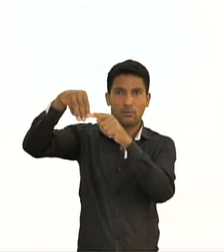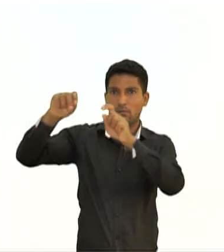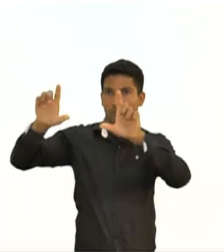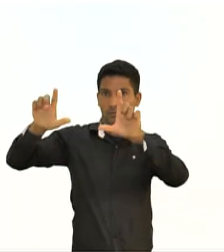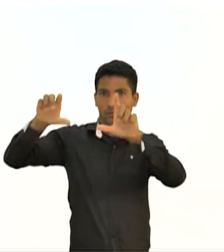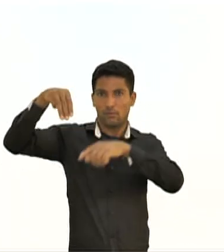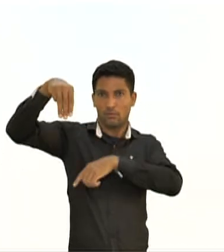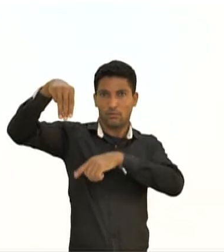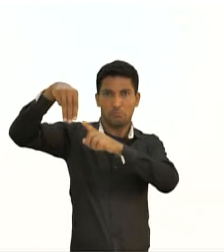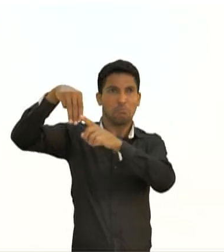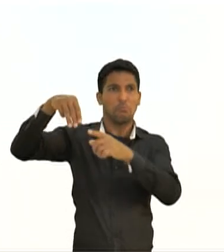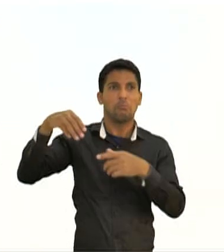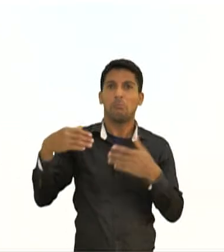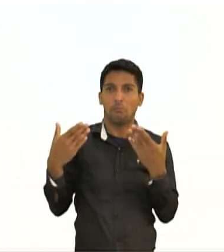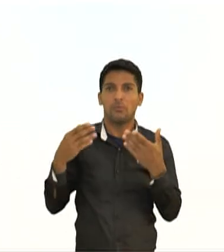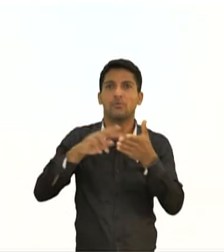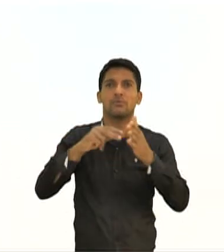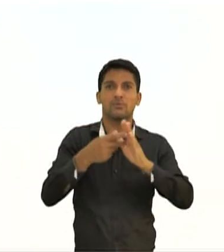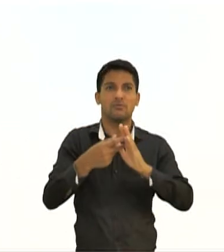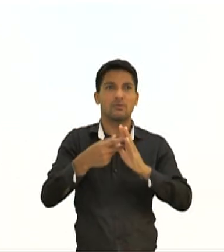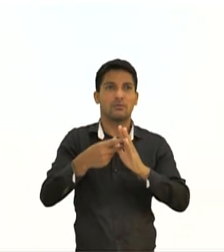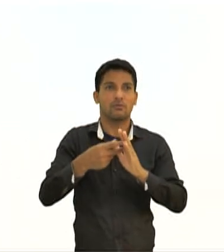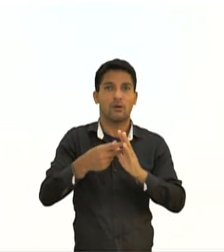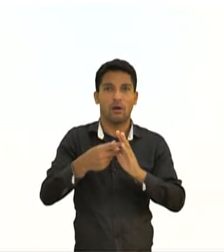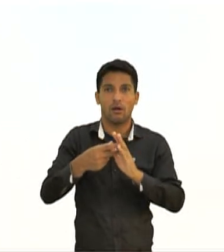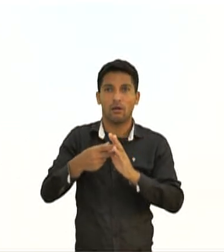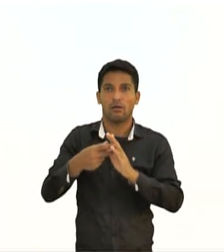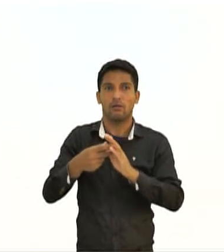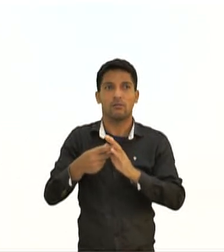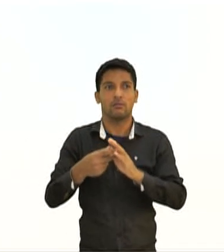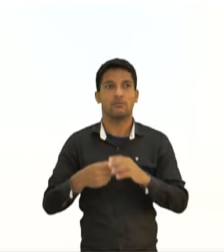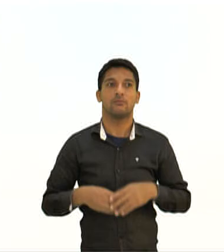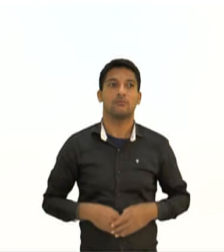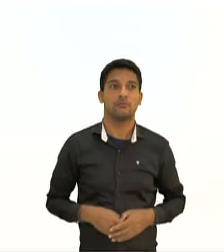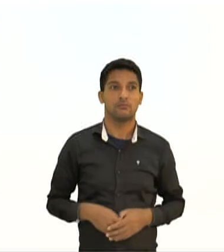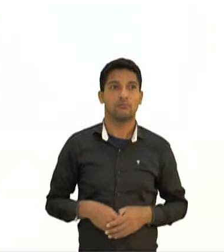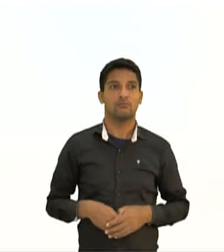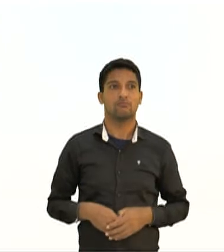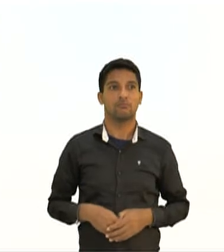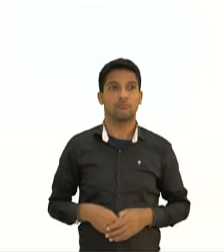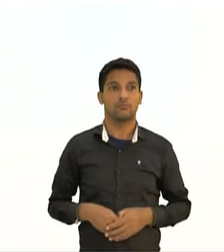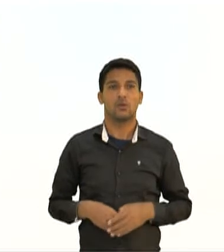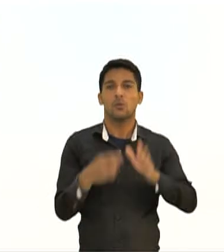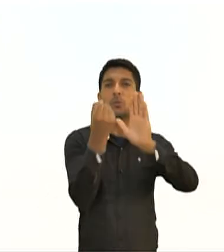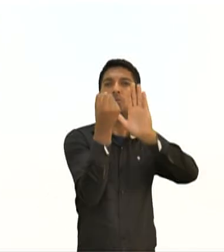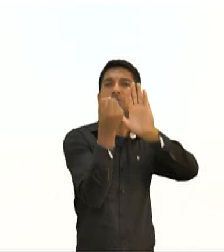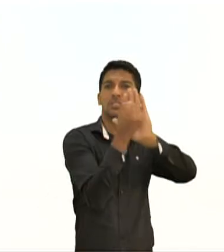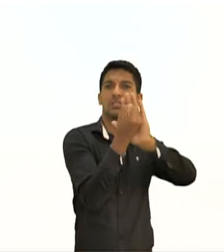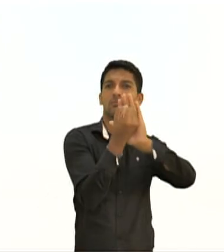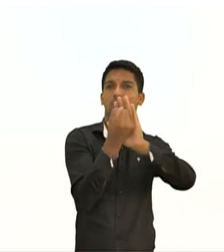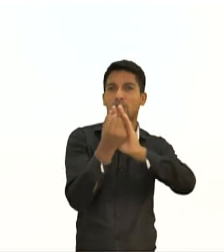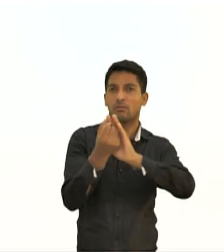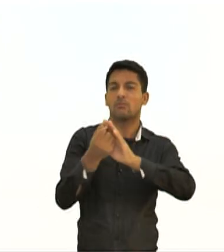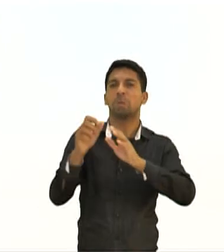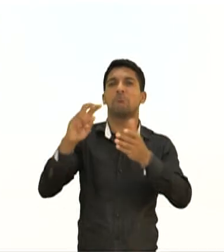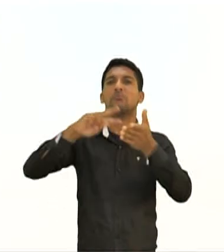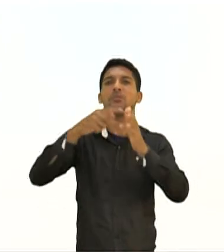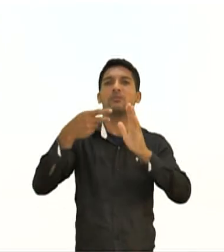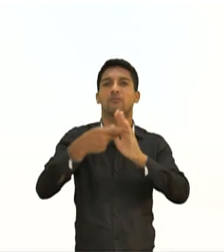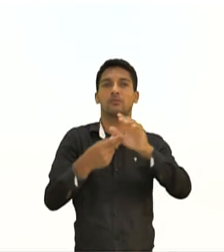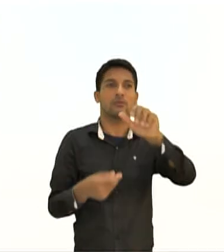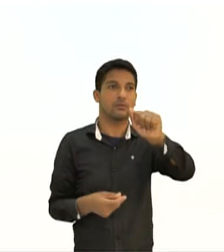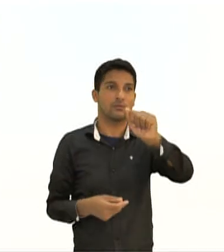e-mail? A letra M não representa essa possibilidade de comunicação. Qual das alternativas vocês escolhem?